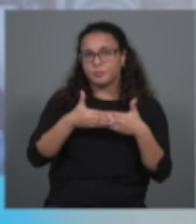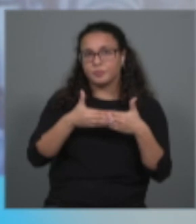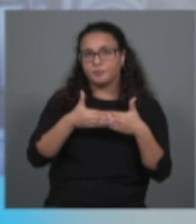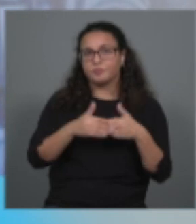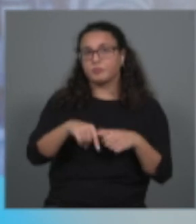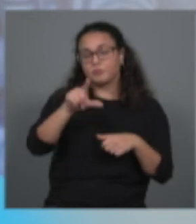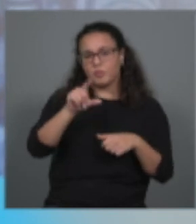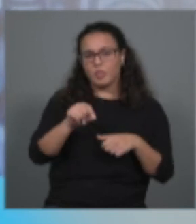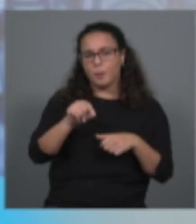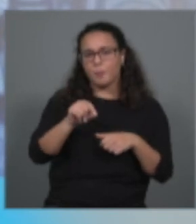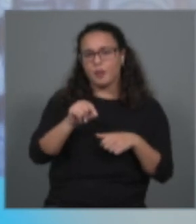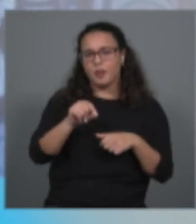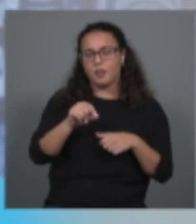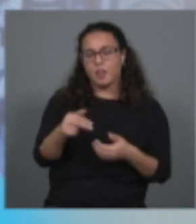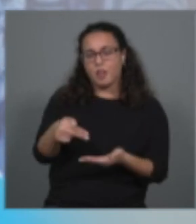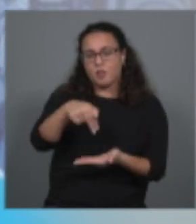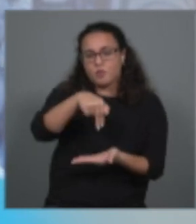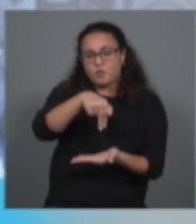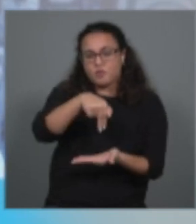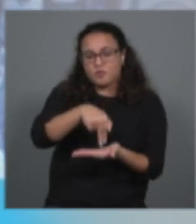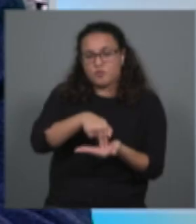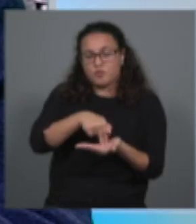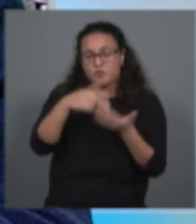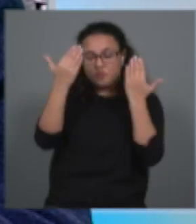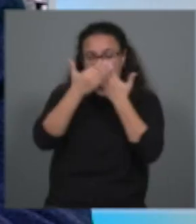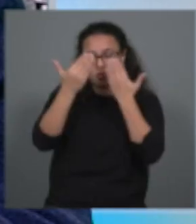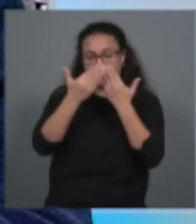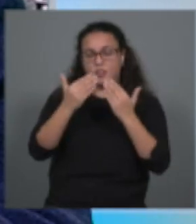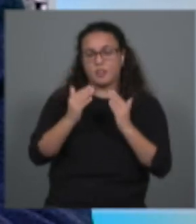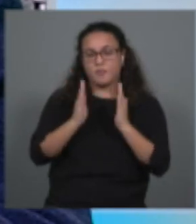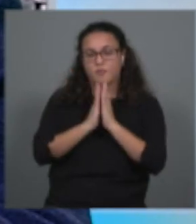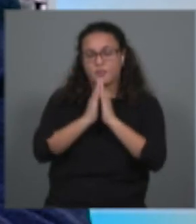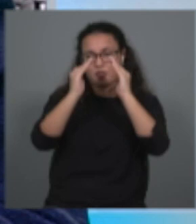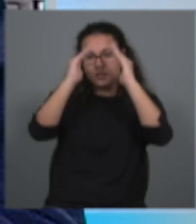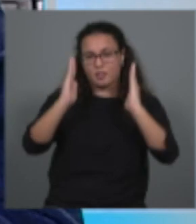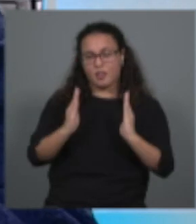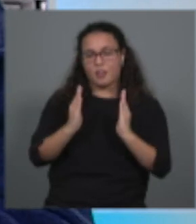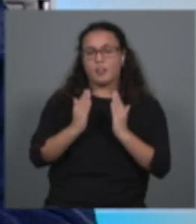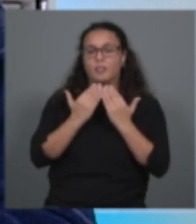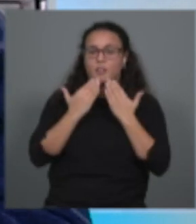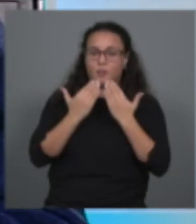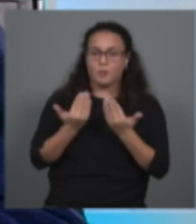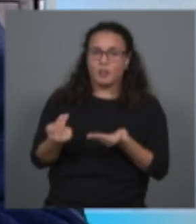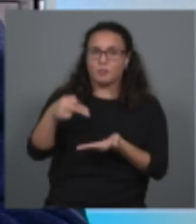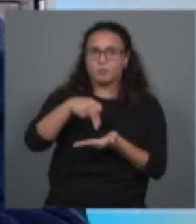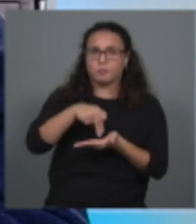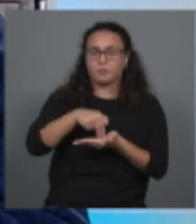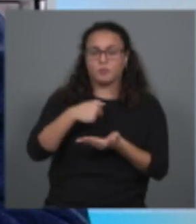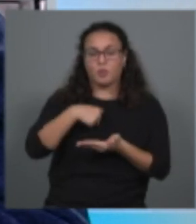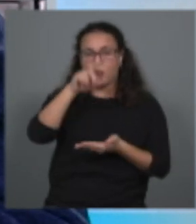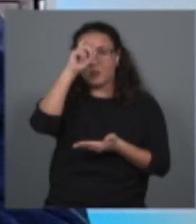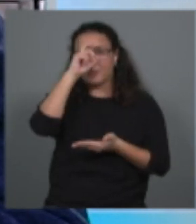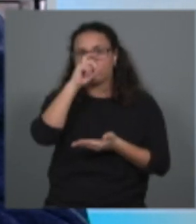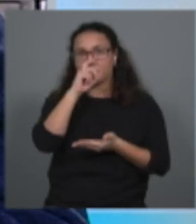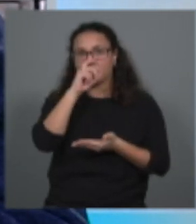uma figura a reabilitar para o nosso cotidiano de igreja. Obrigado pela sua presença. Obrigado eu. É só lembrar que